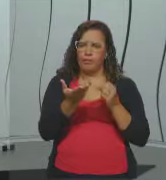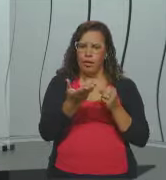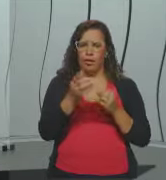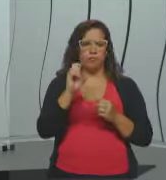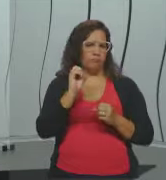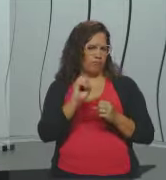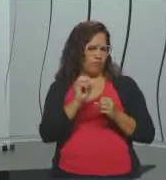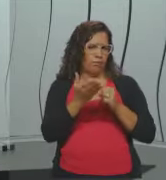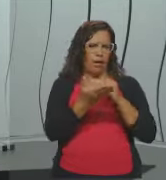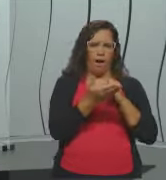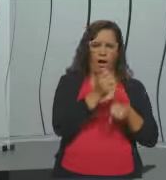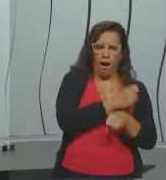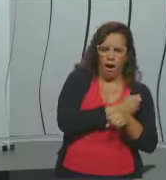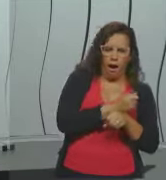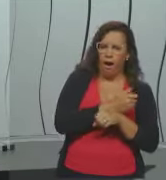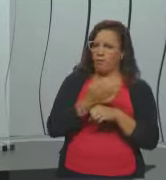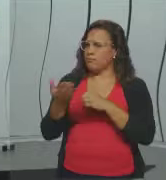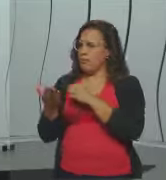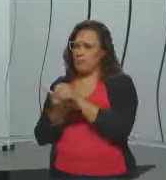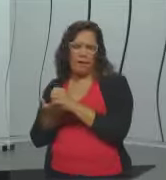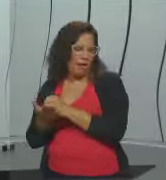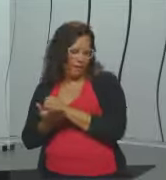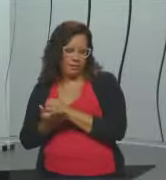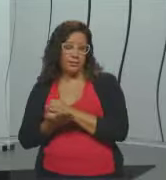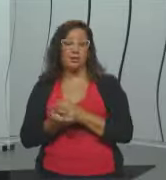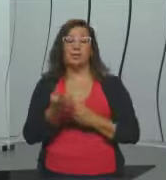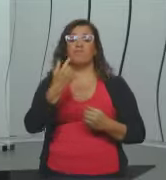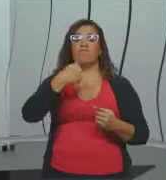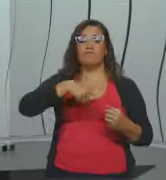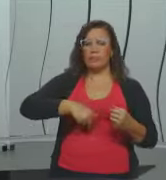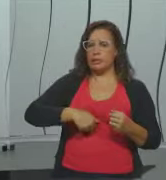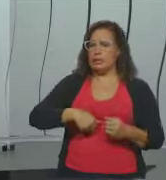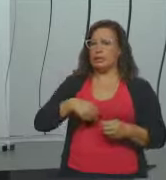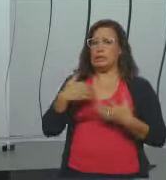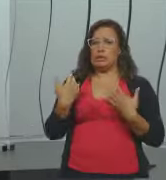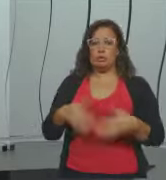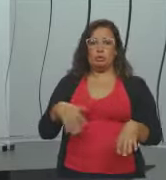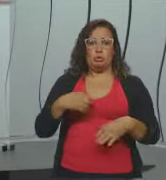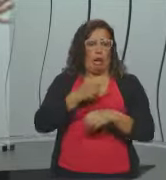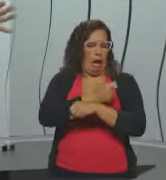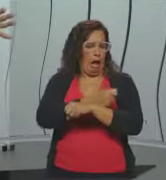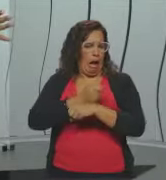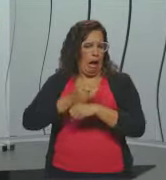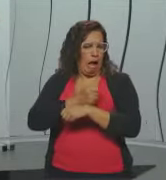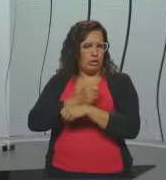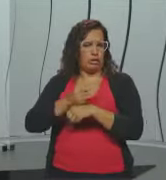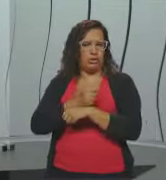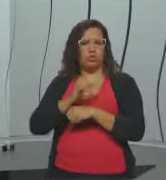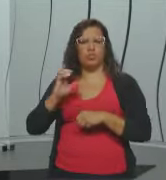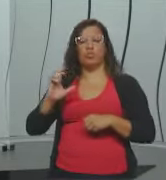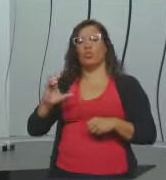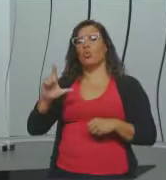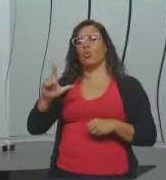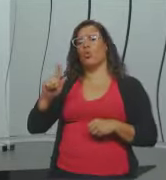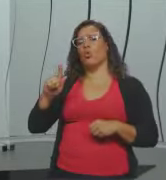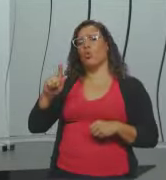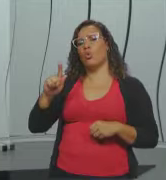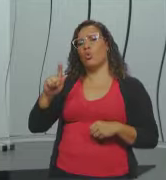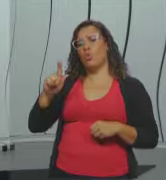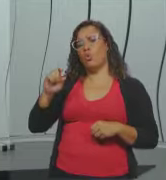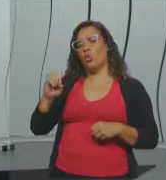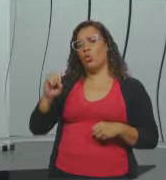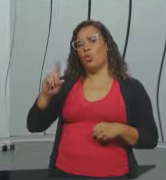básico. Depois, no estômago, você tem um ambiente superácido, porque lá tem um ácido clorídrico. Isso favorece a ação de